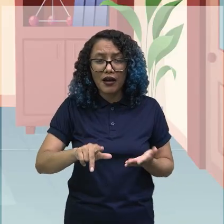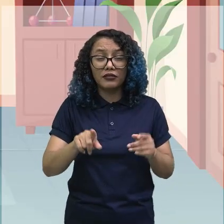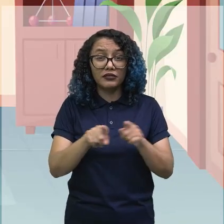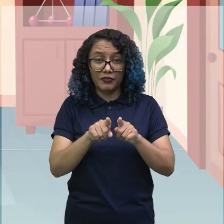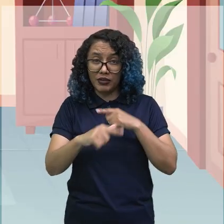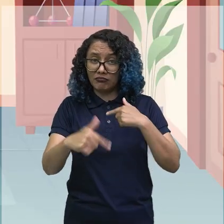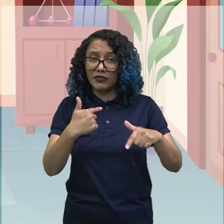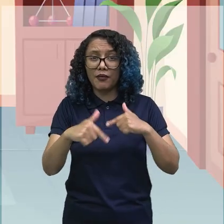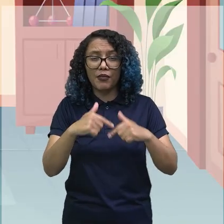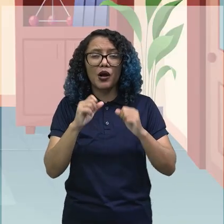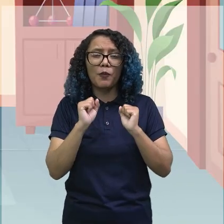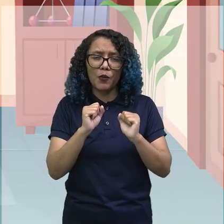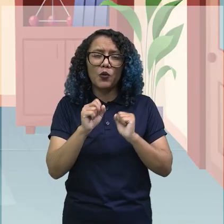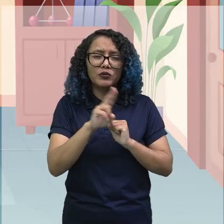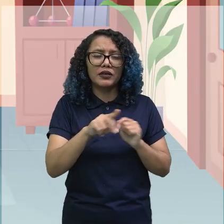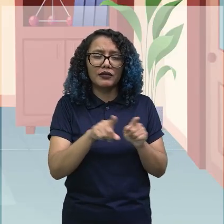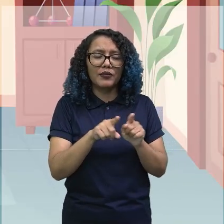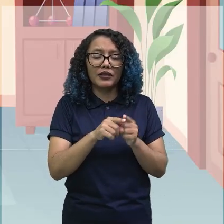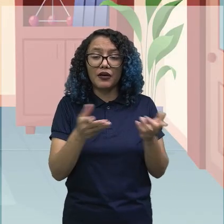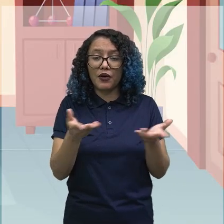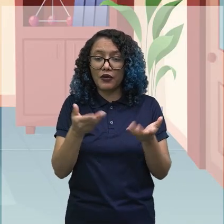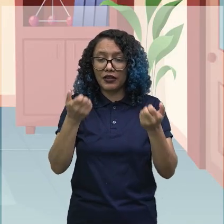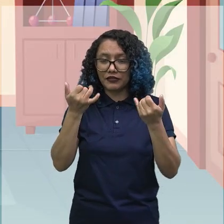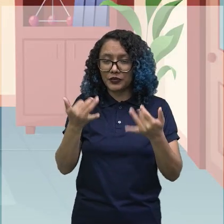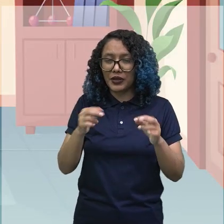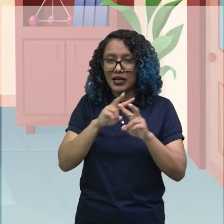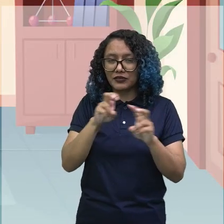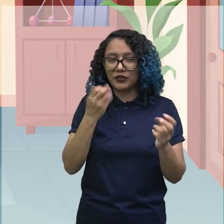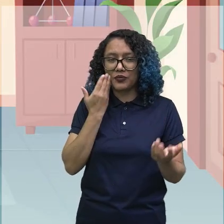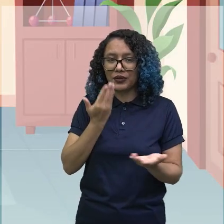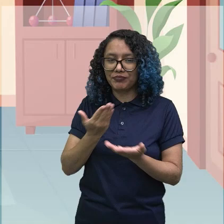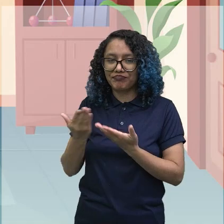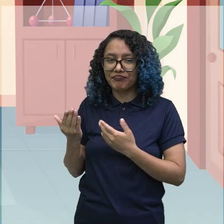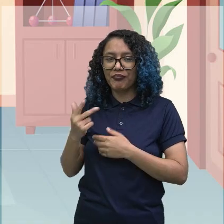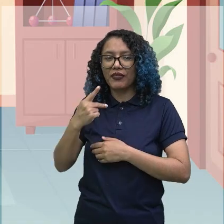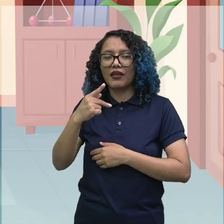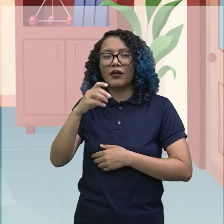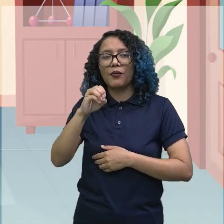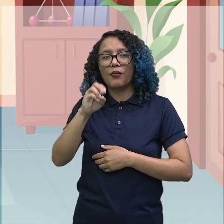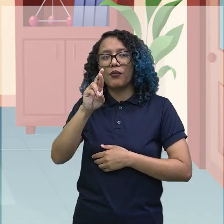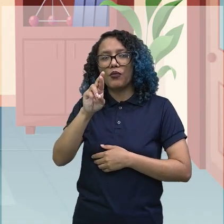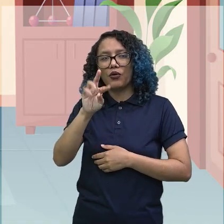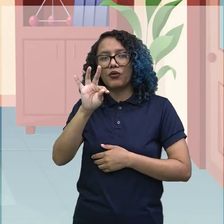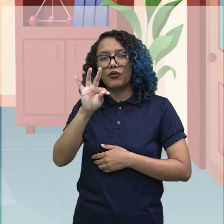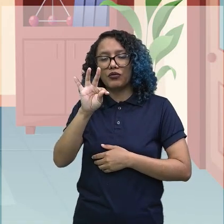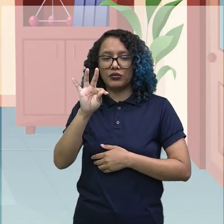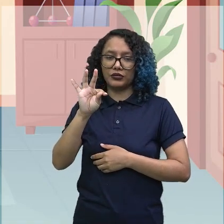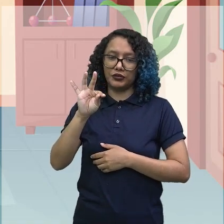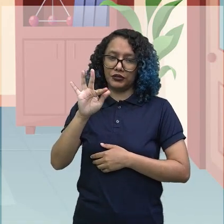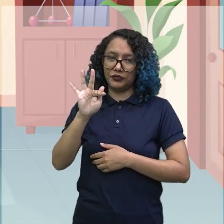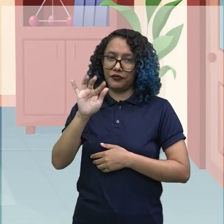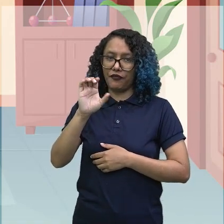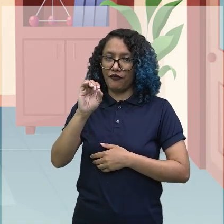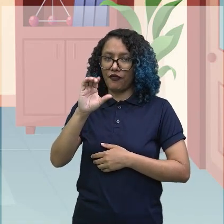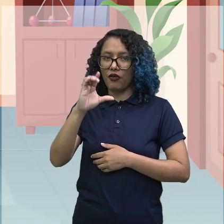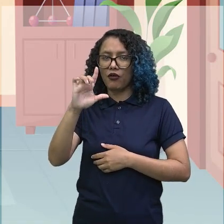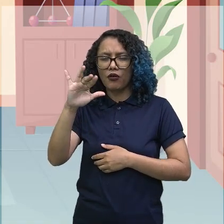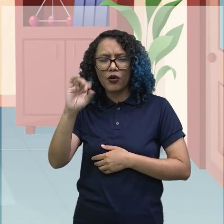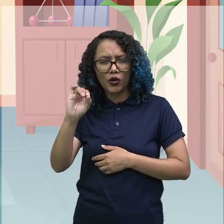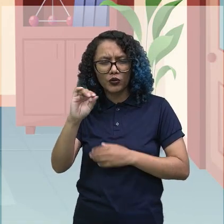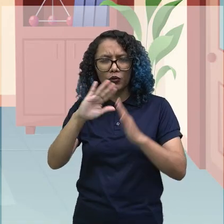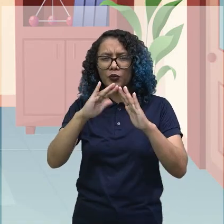né? Então, nós vamos conversar sobre o portfólio escolar. O que é o portfólio escolar? O portfólio escolar é